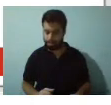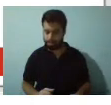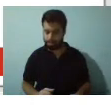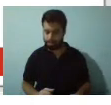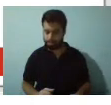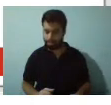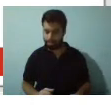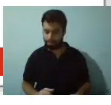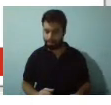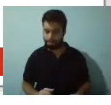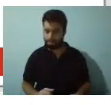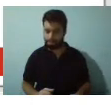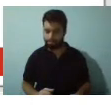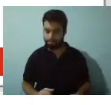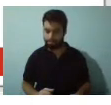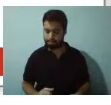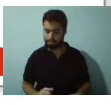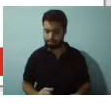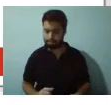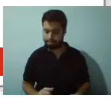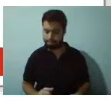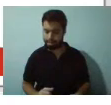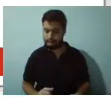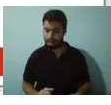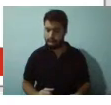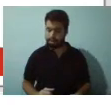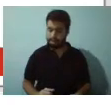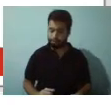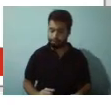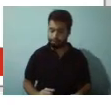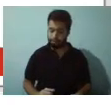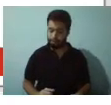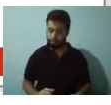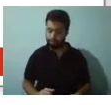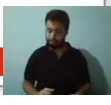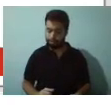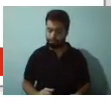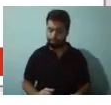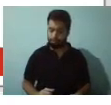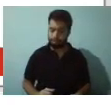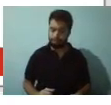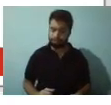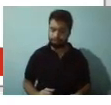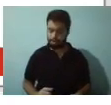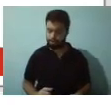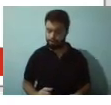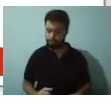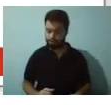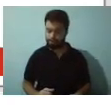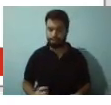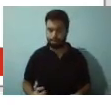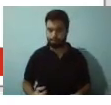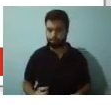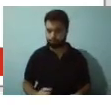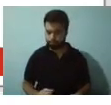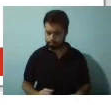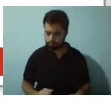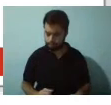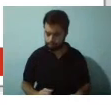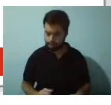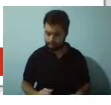no campo político há uma tendência à polarização, as artes procuram comunhão entre o global e o local.